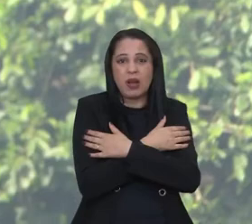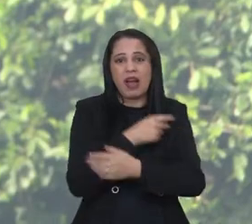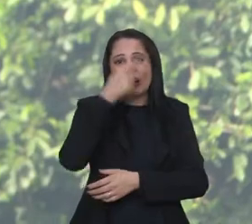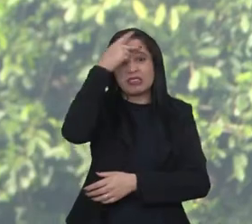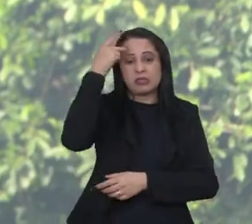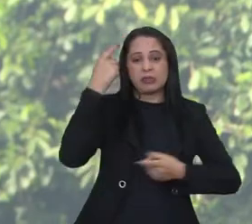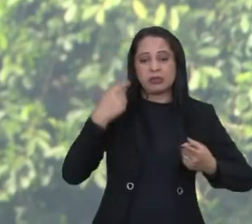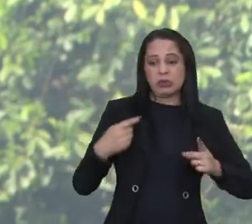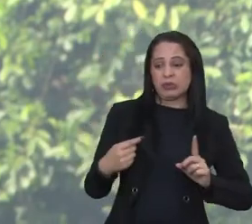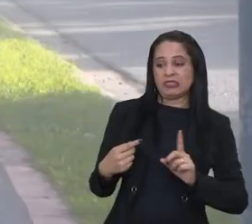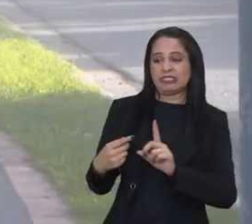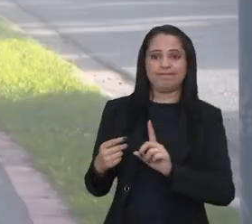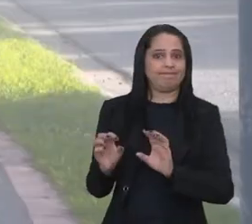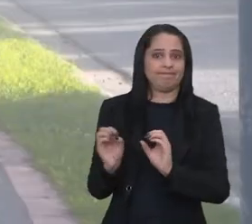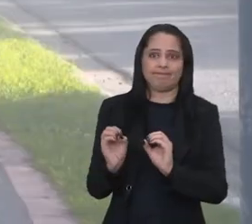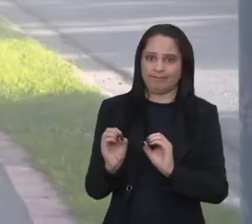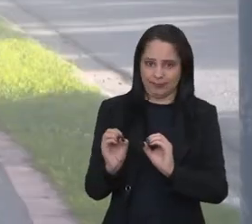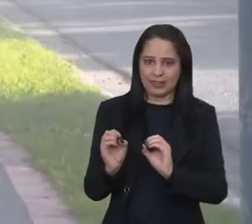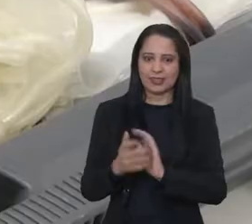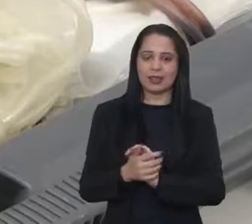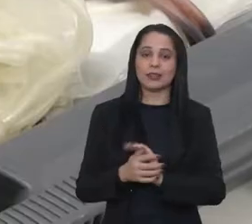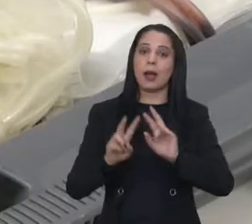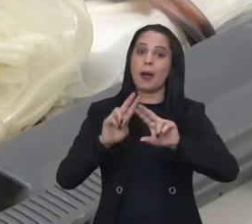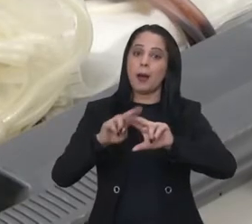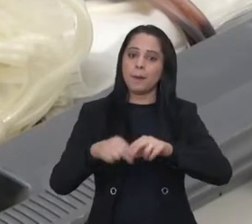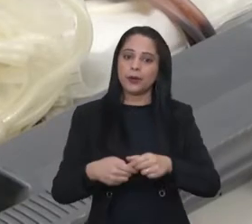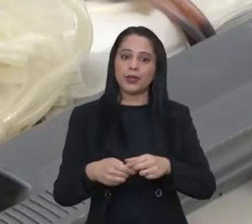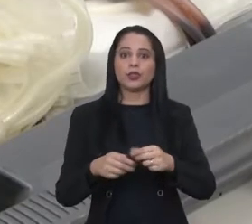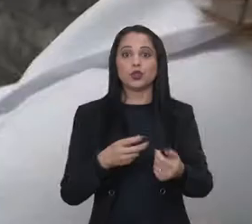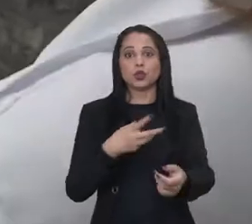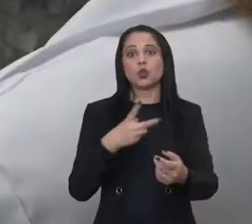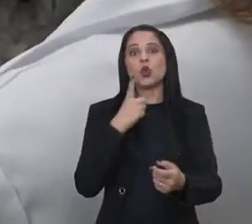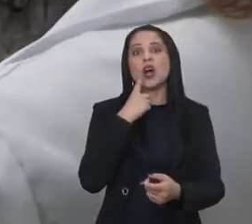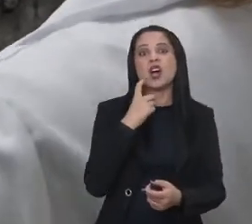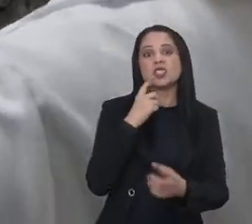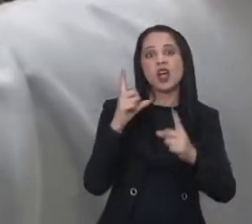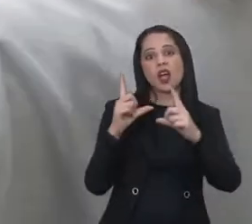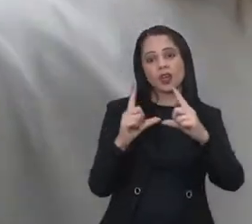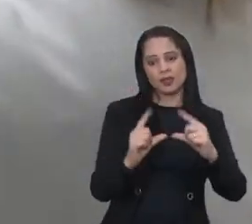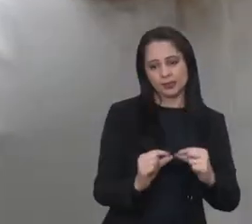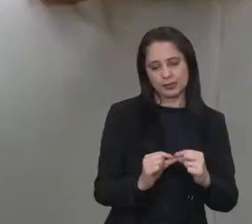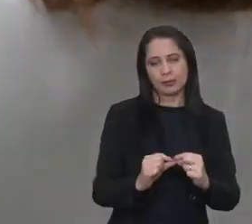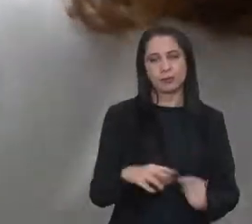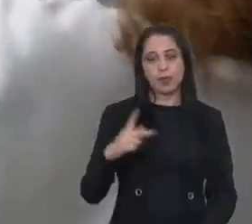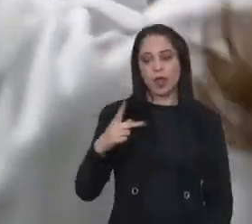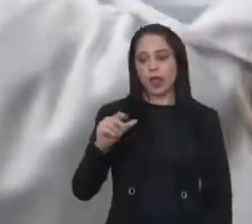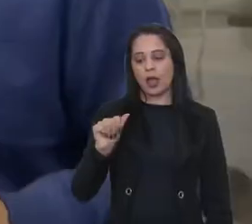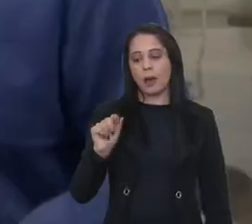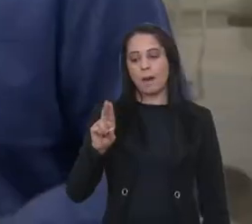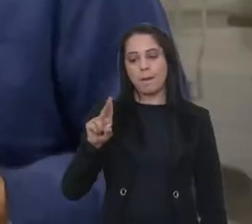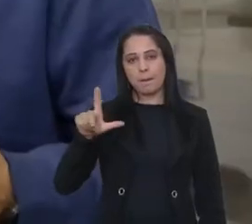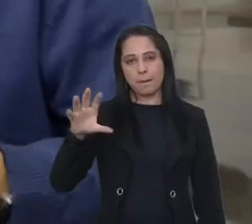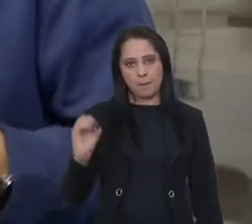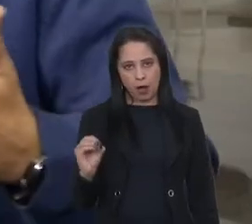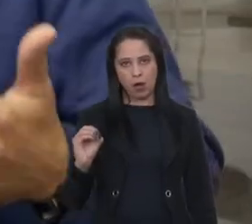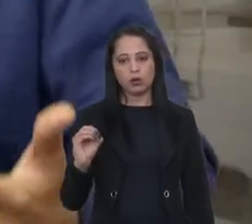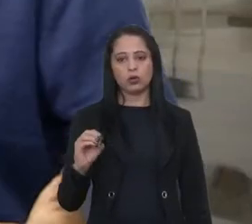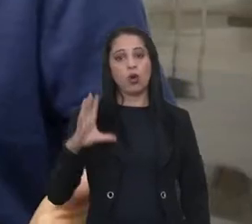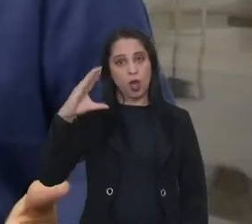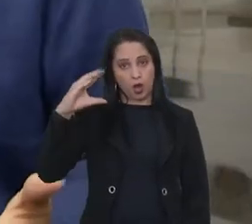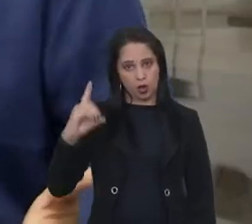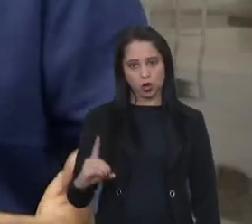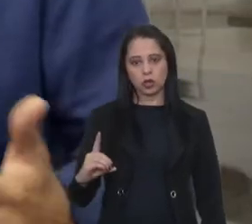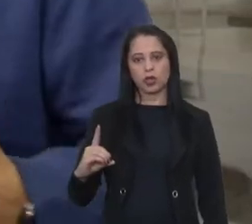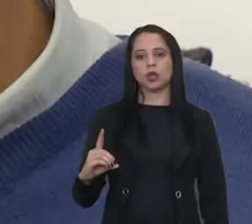frio e do Inverno acaba desestimulando os doadores e por consequência o movimento e as doações diminuem o Paulo